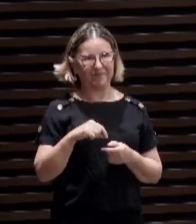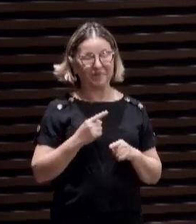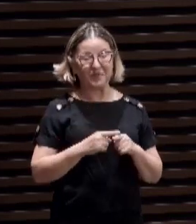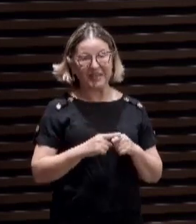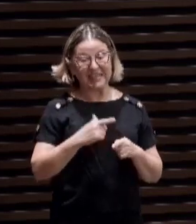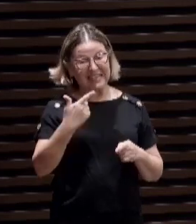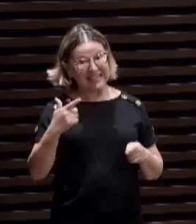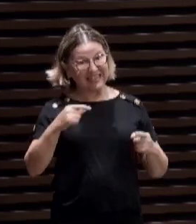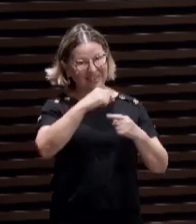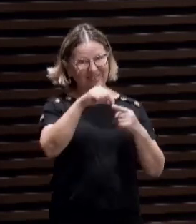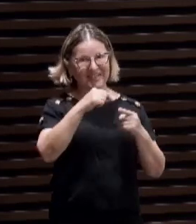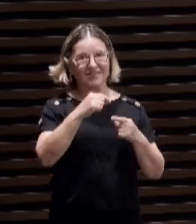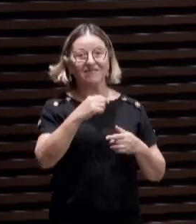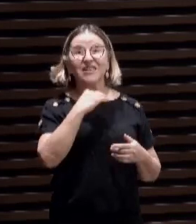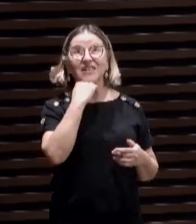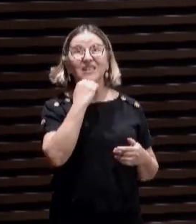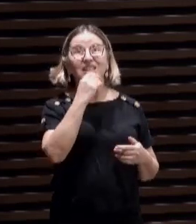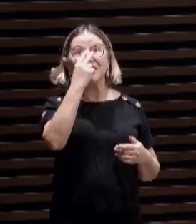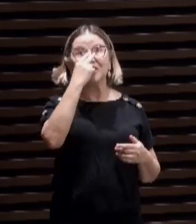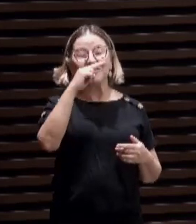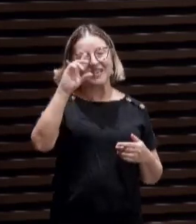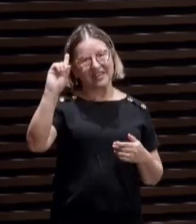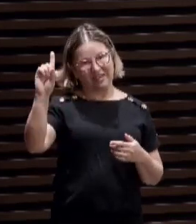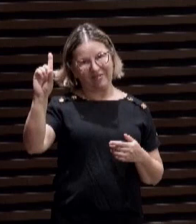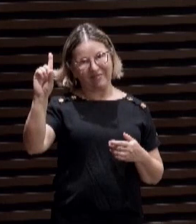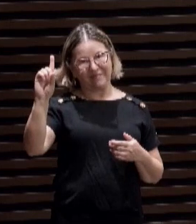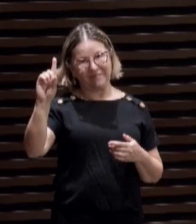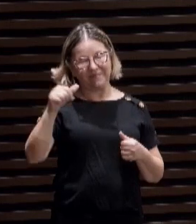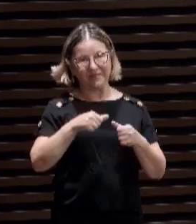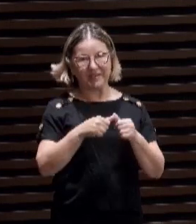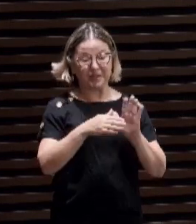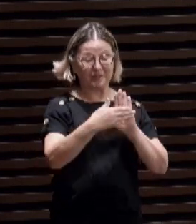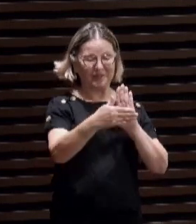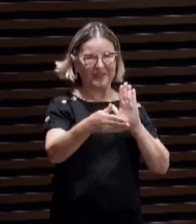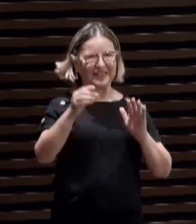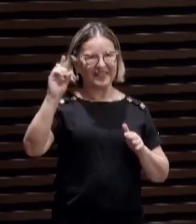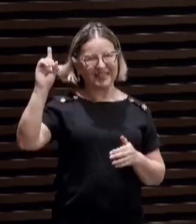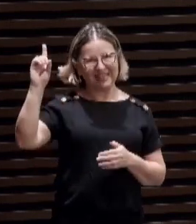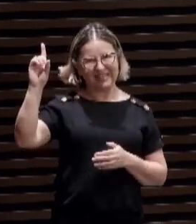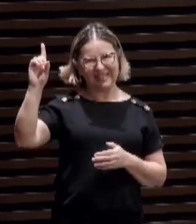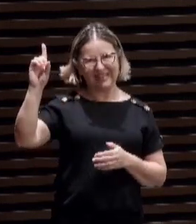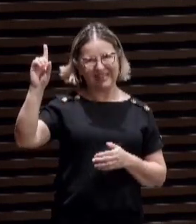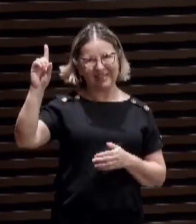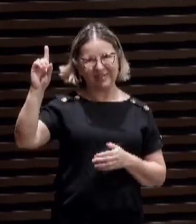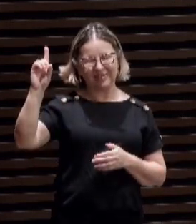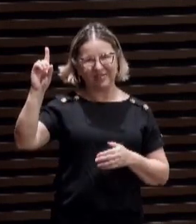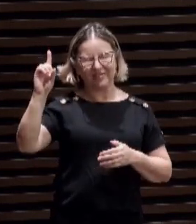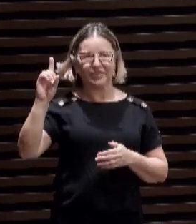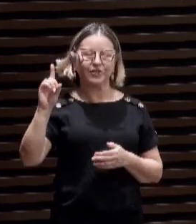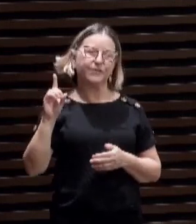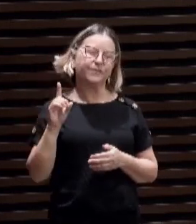ninguém verá a Deus. E é sobre esse processo em que Deus, Ele é o motor,